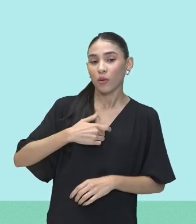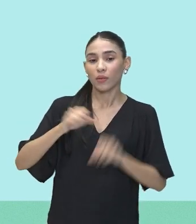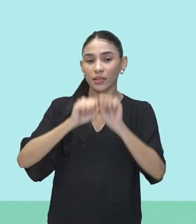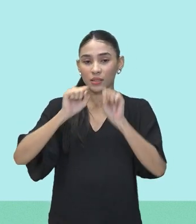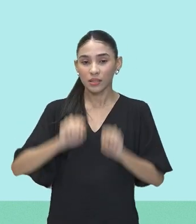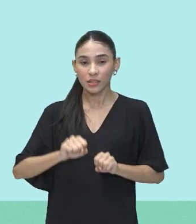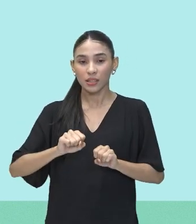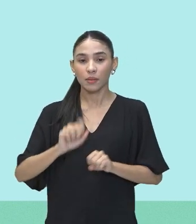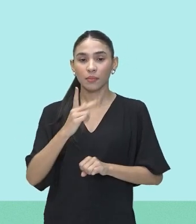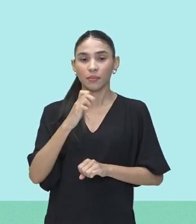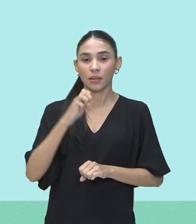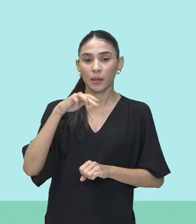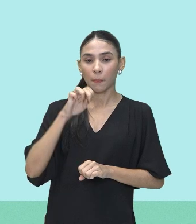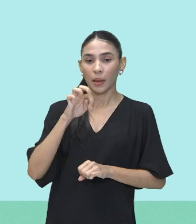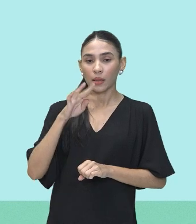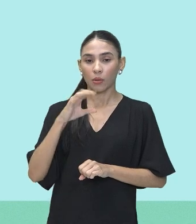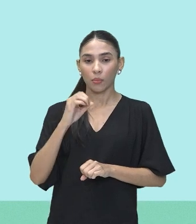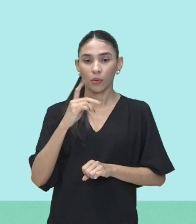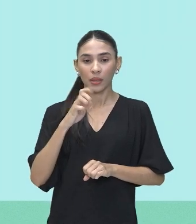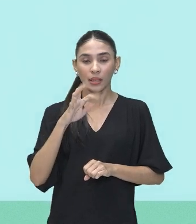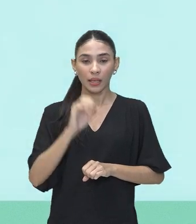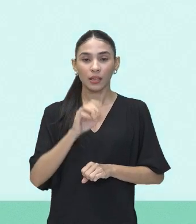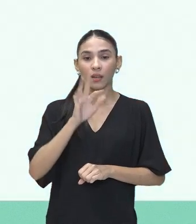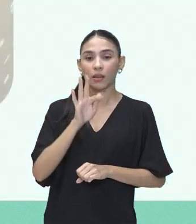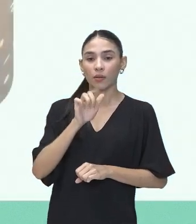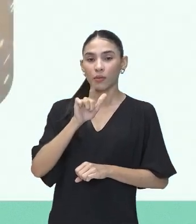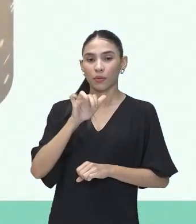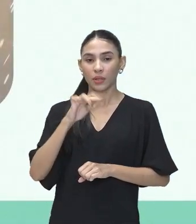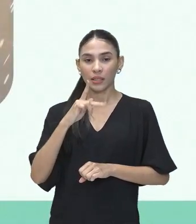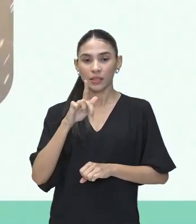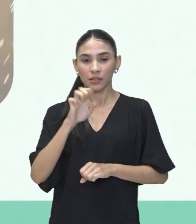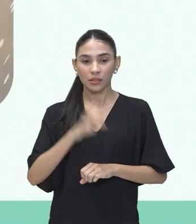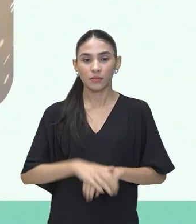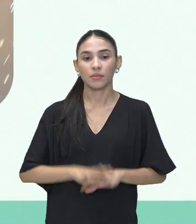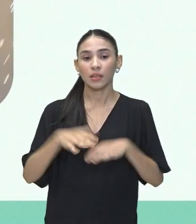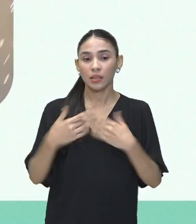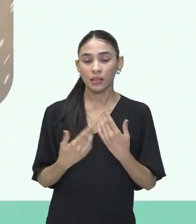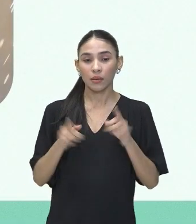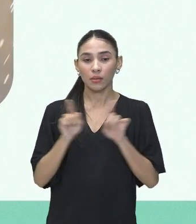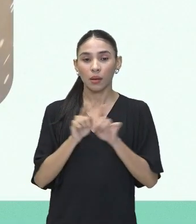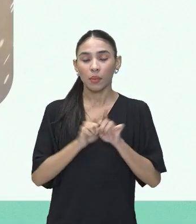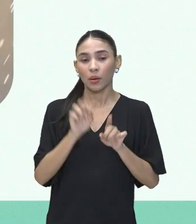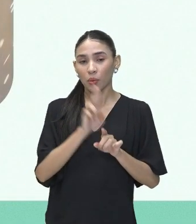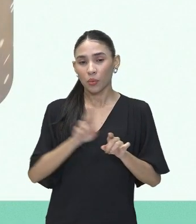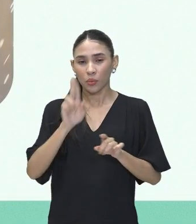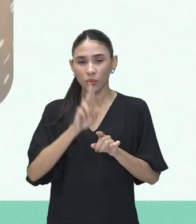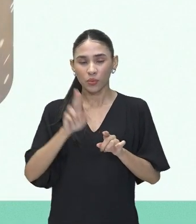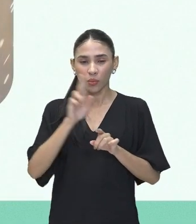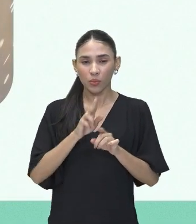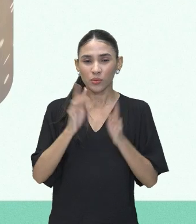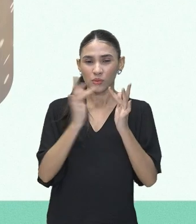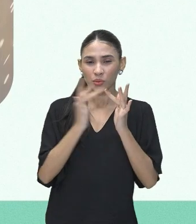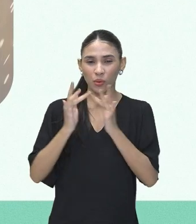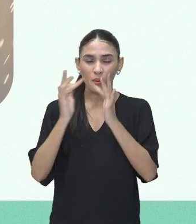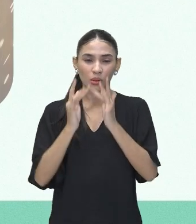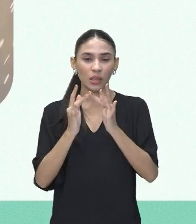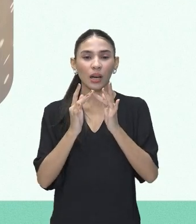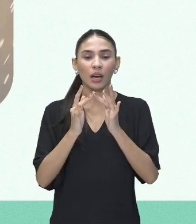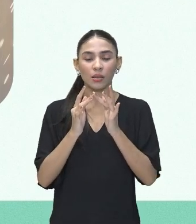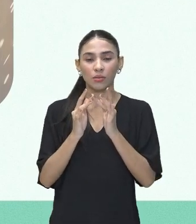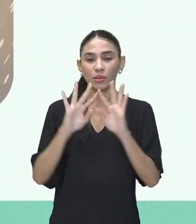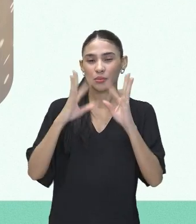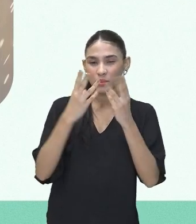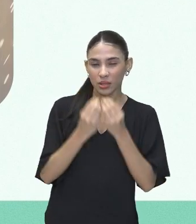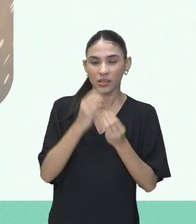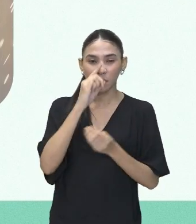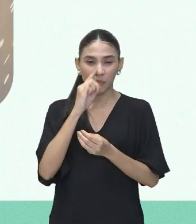sistema hematopoiético, fuligem. A monitorização de trabalhadores expostos aos